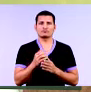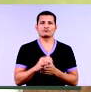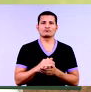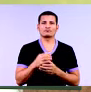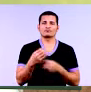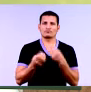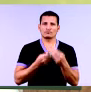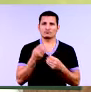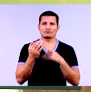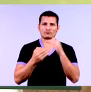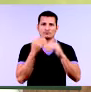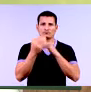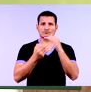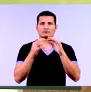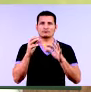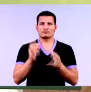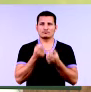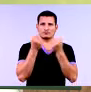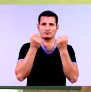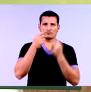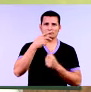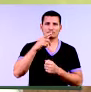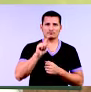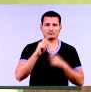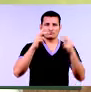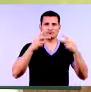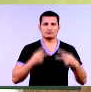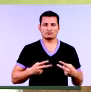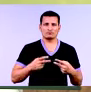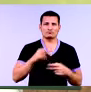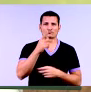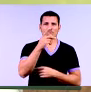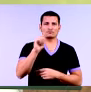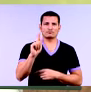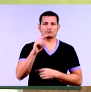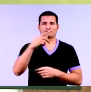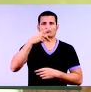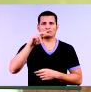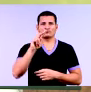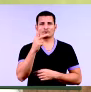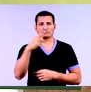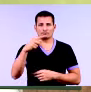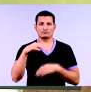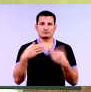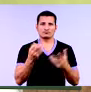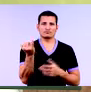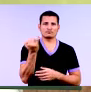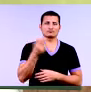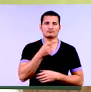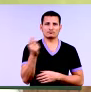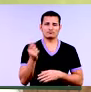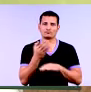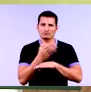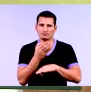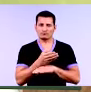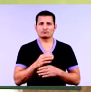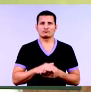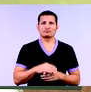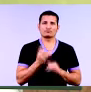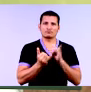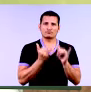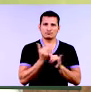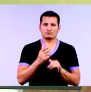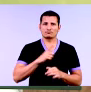salvar uma página HTML, uma página PHP. Então é importante que vocês estejam buscando. Na internet a gente tem uma